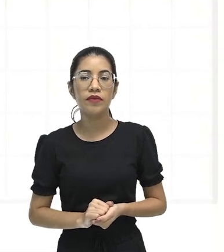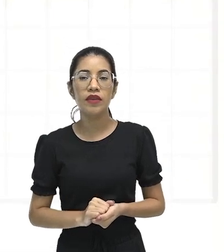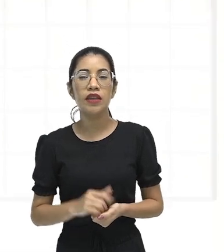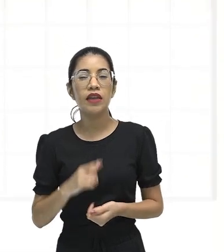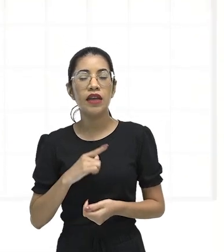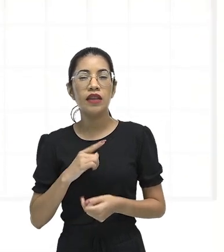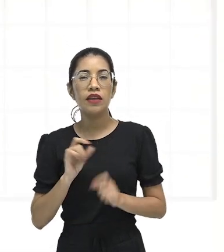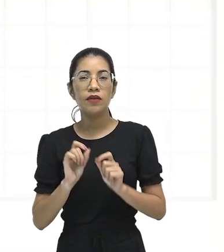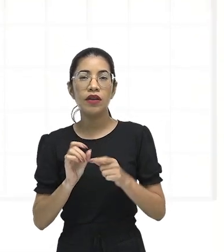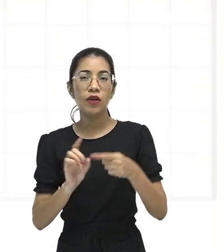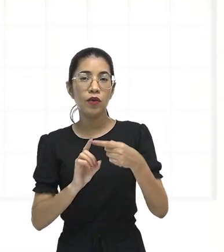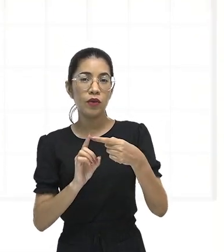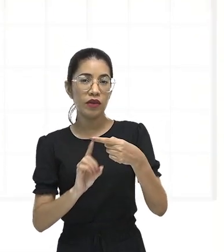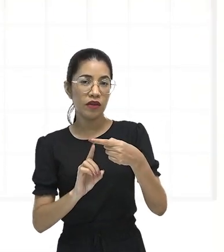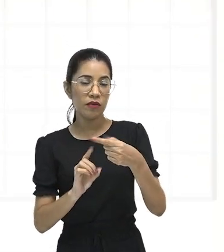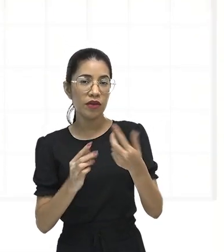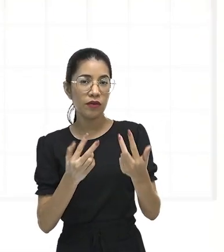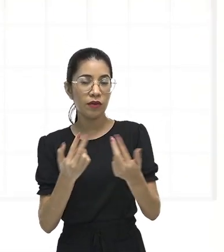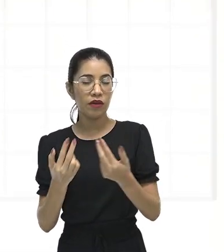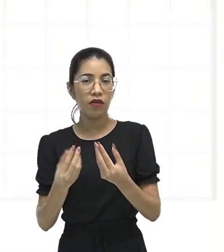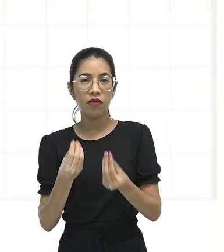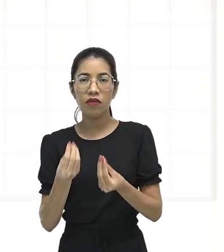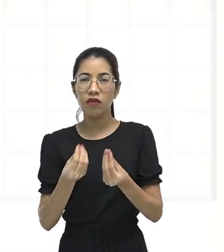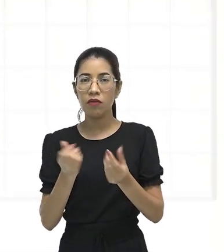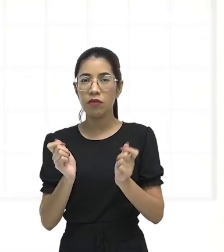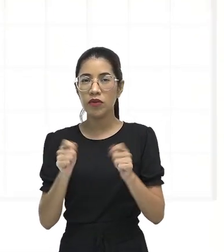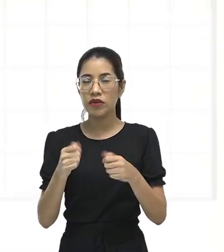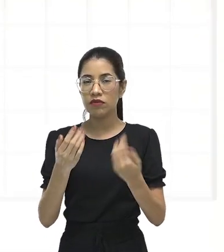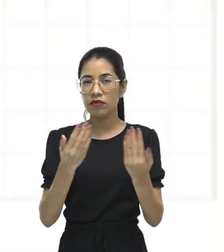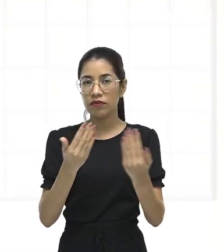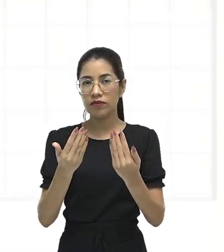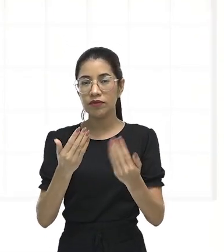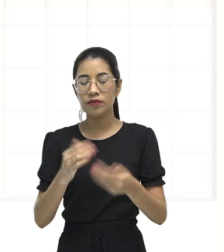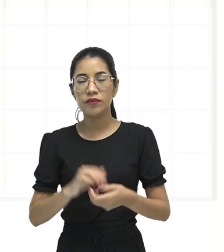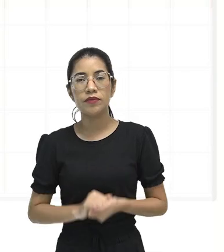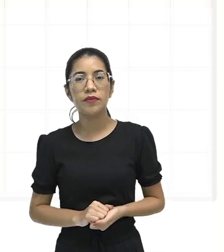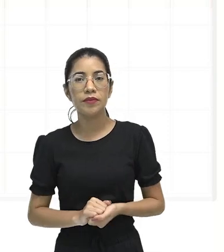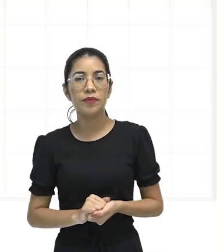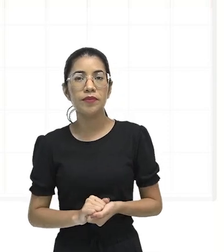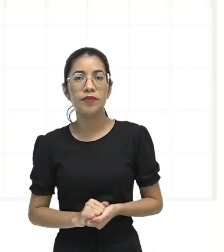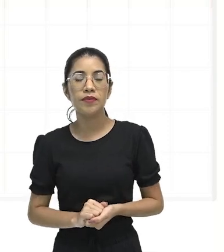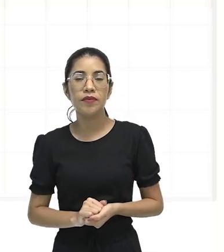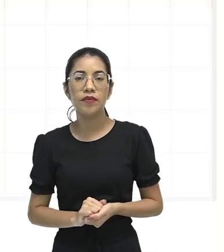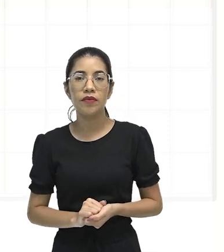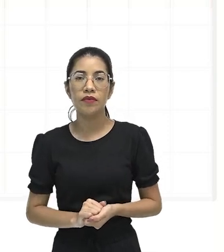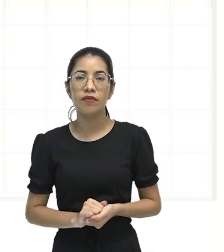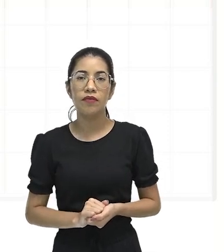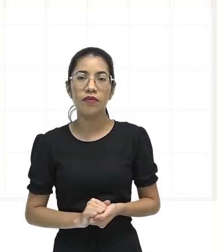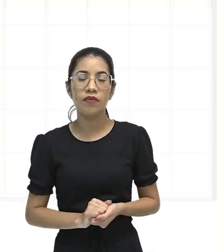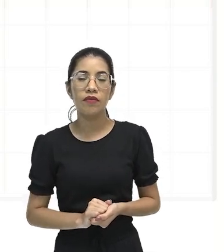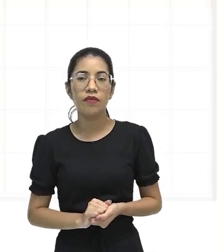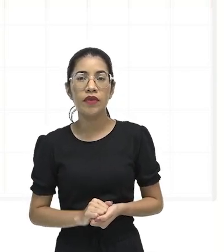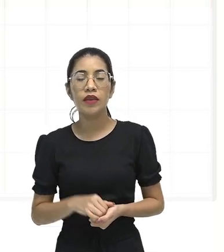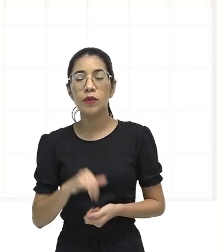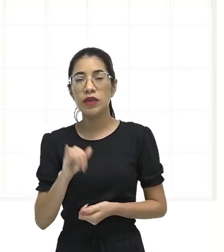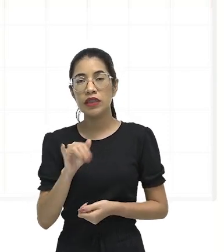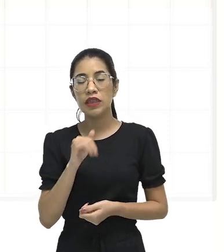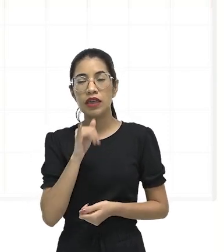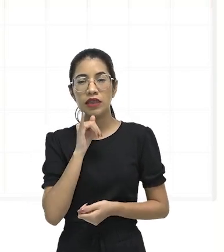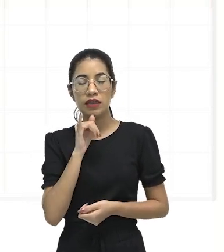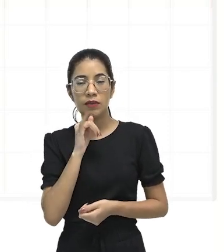mesmo denominador. Como é que funciona isso aí? Veja, quando as frações têm o